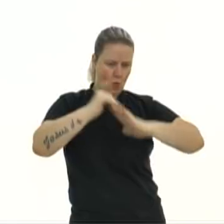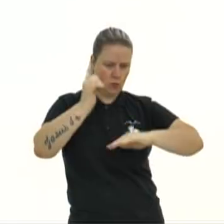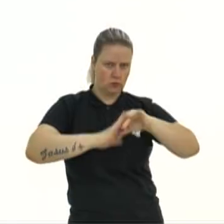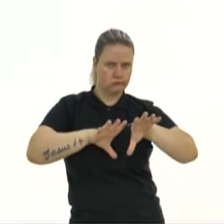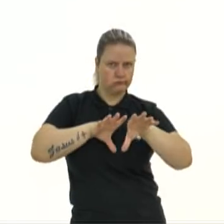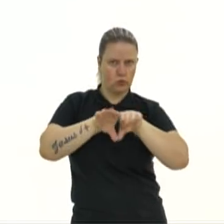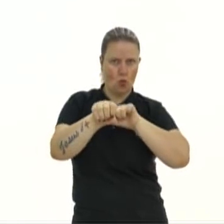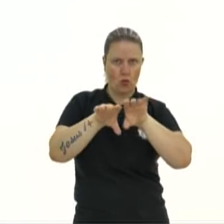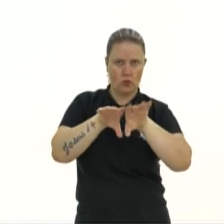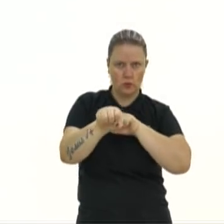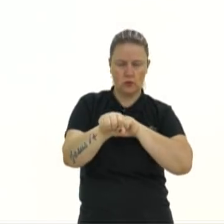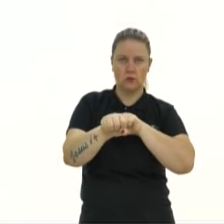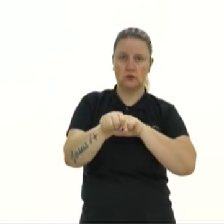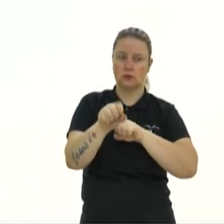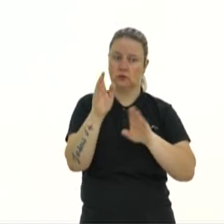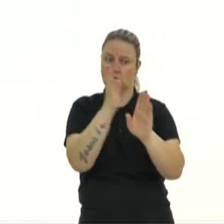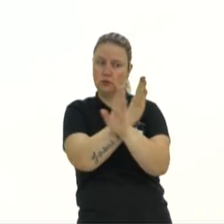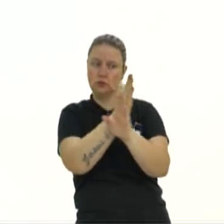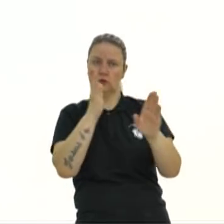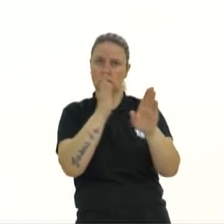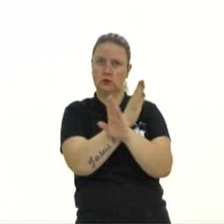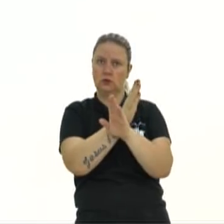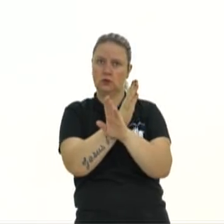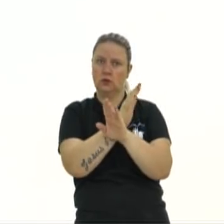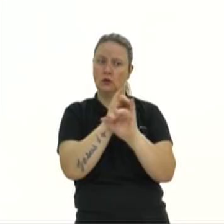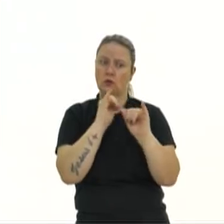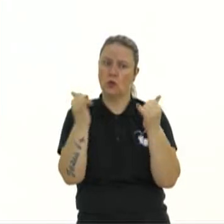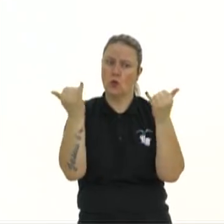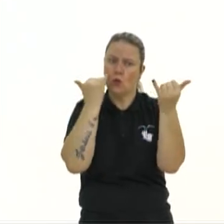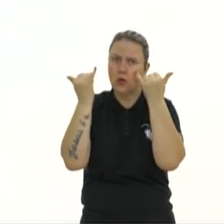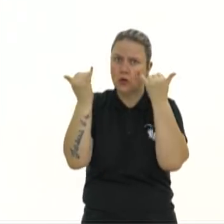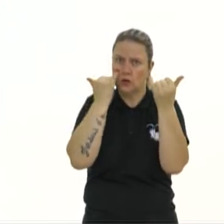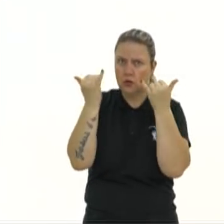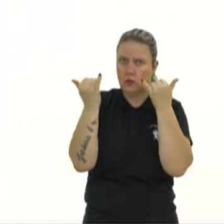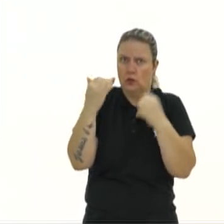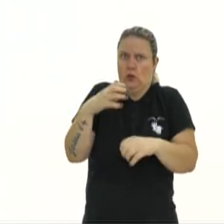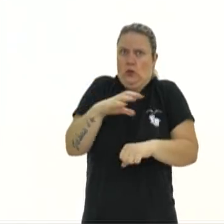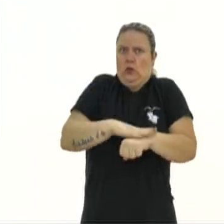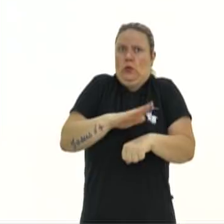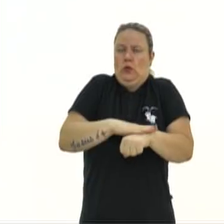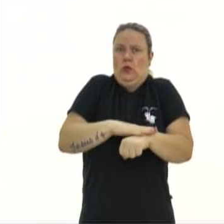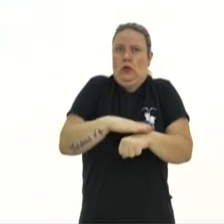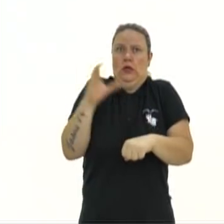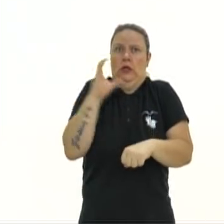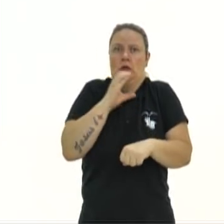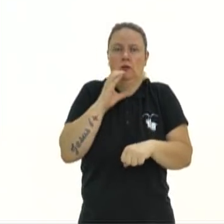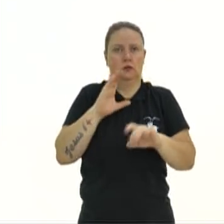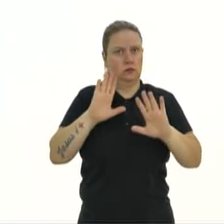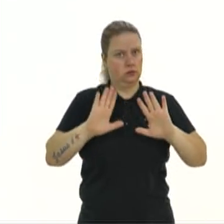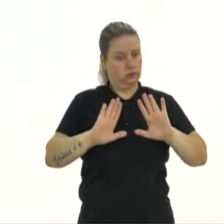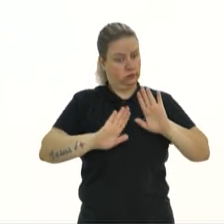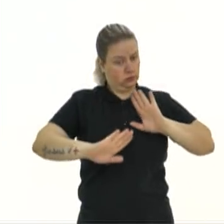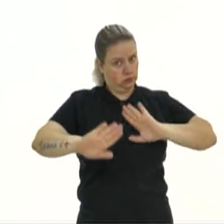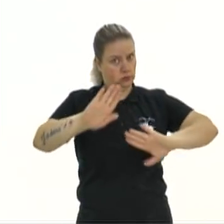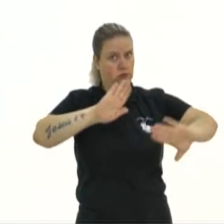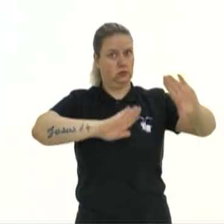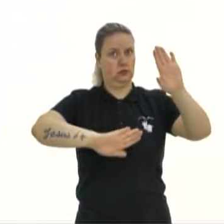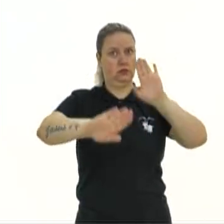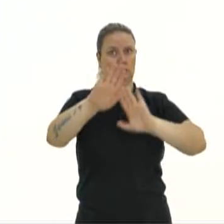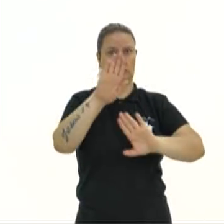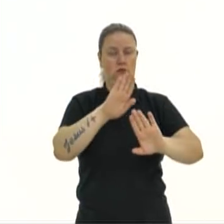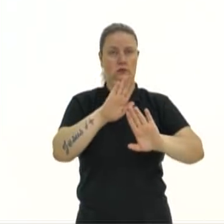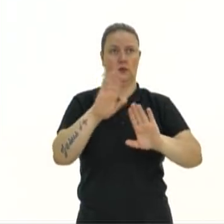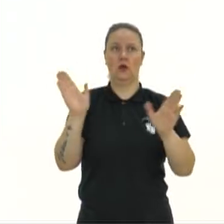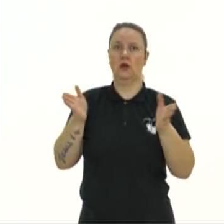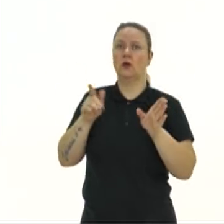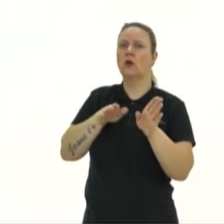qualificados. Desconfie de notícias no calor do momento. Agora nós temos o guia. Guia de como identificar